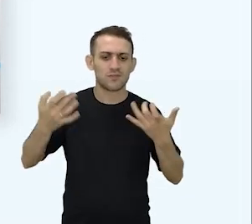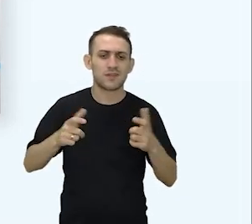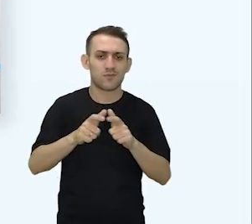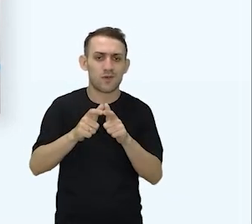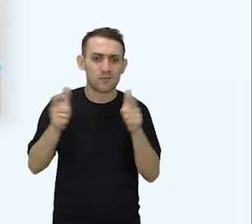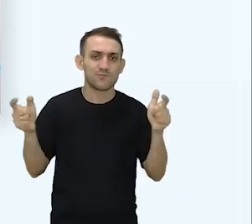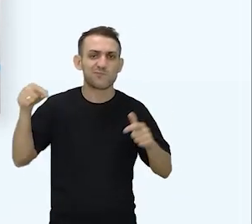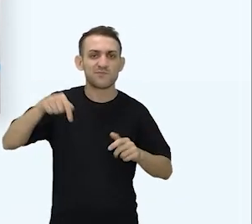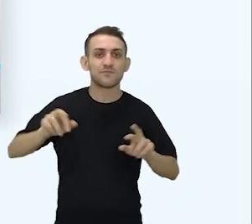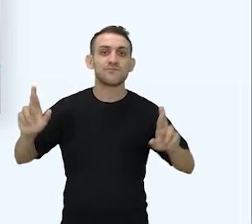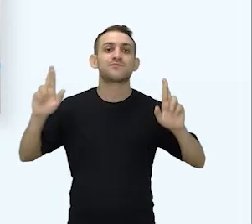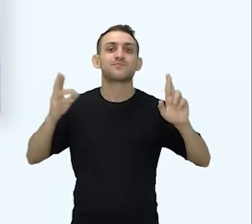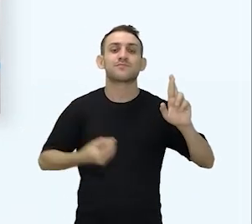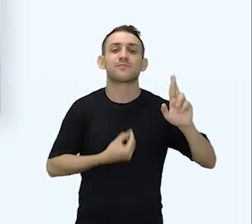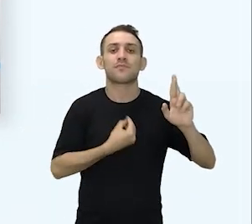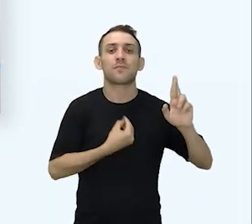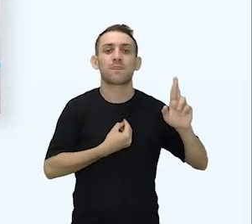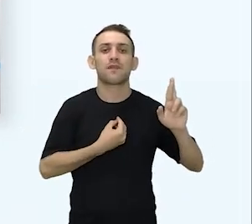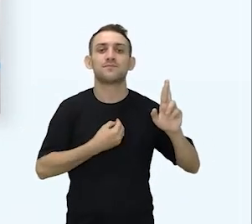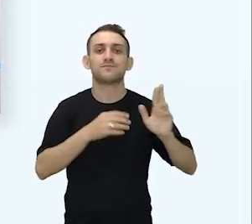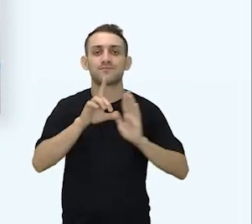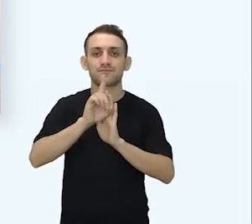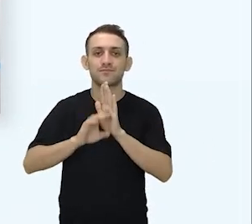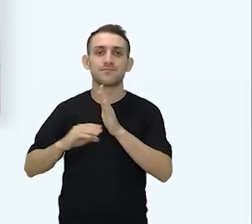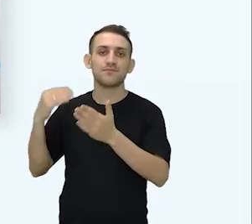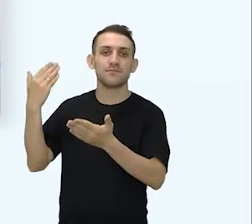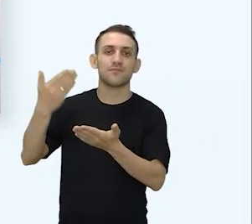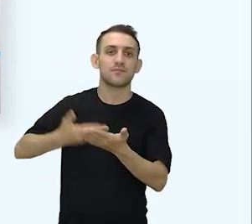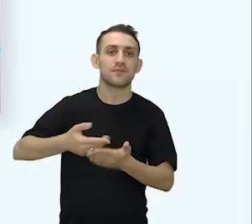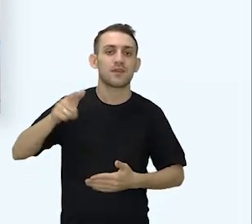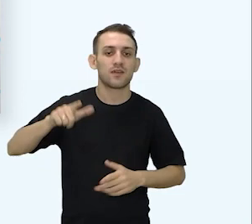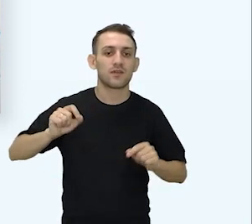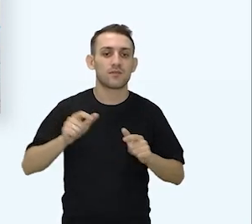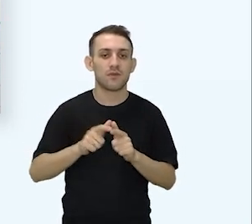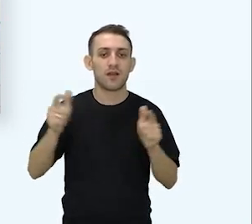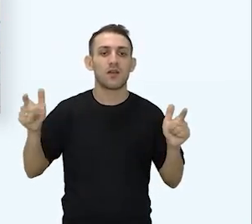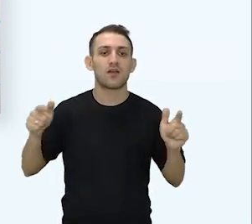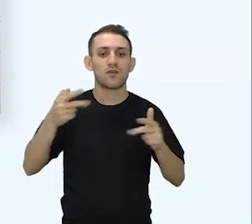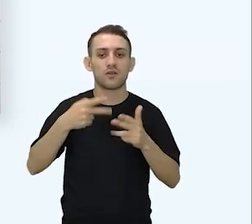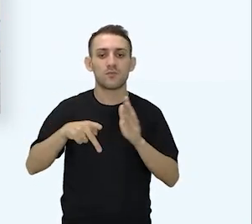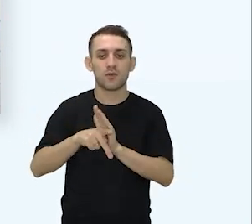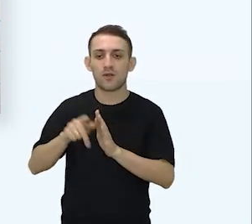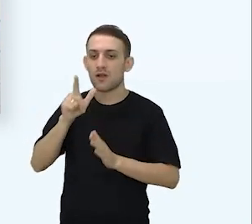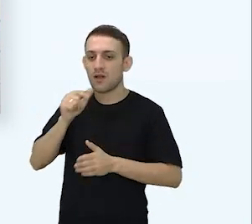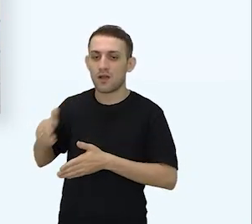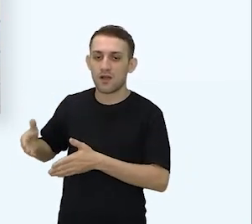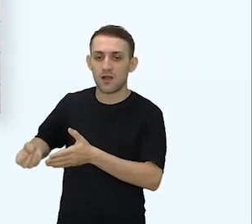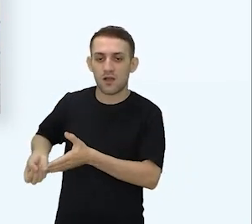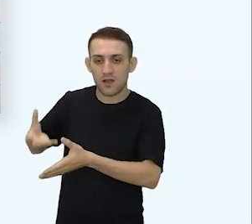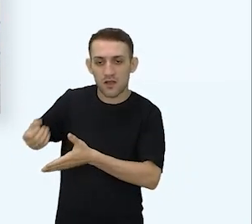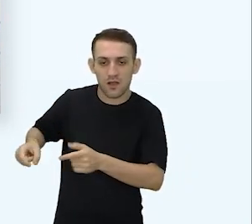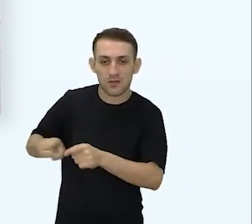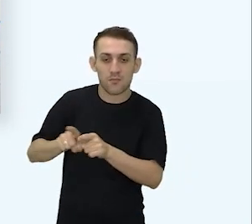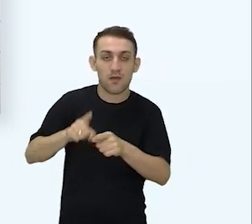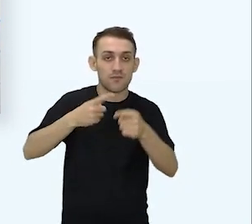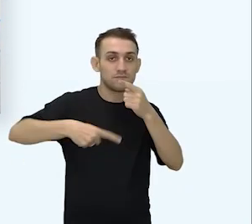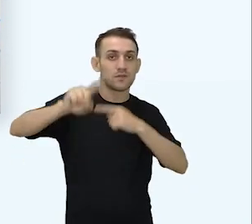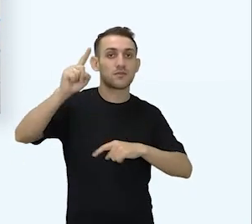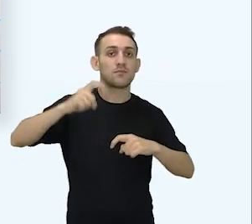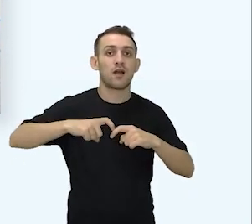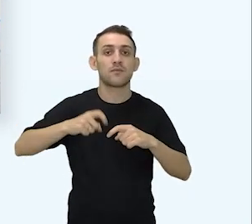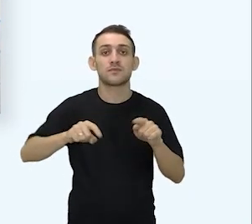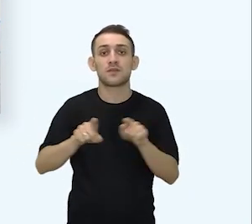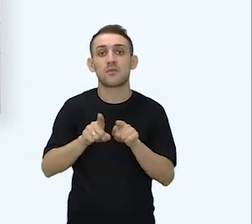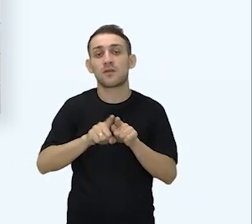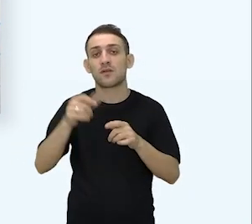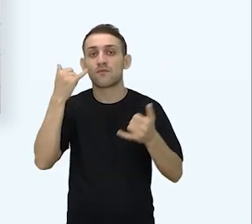nossa expectativa de vida nas últimas décadas são o maior acesso ao saneamento básico, avanços da medicina e